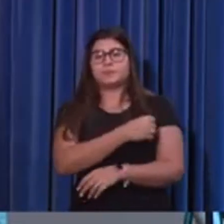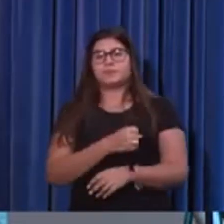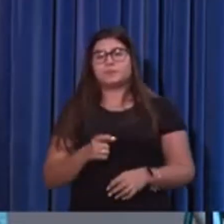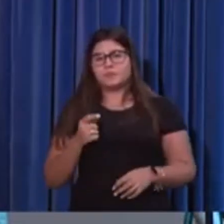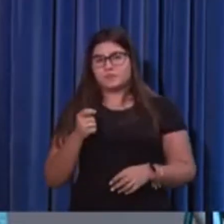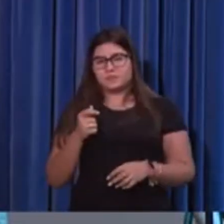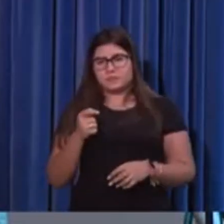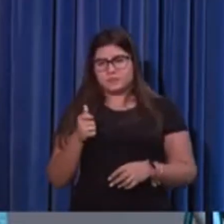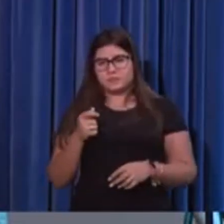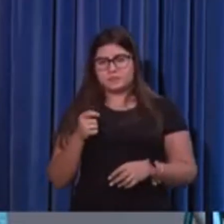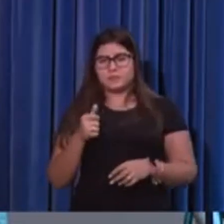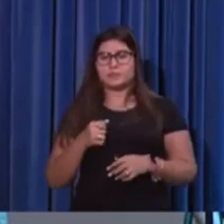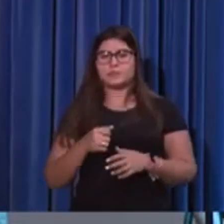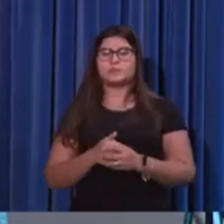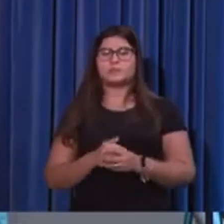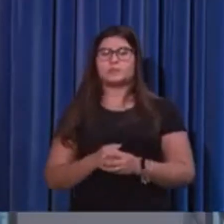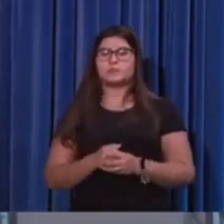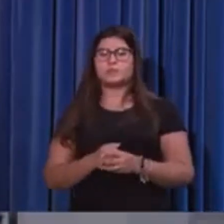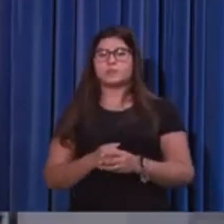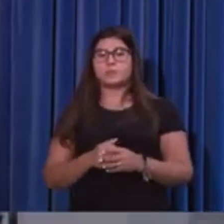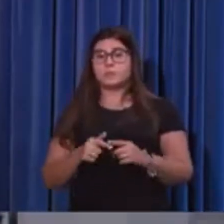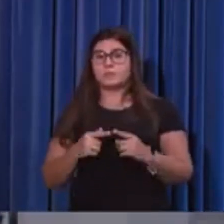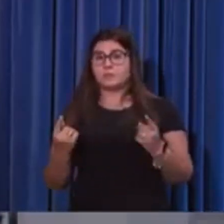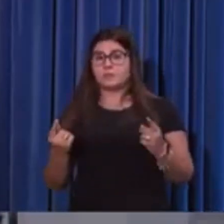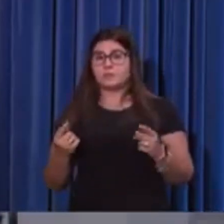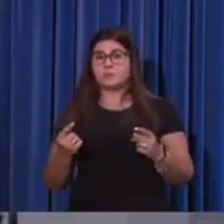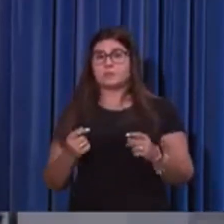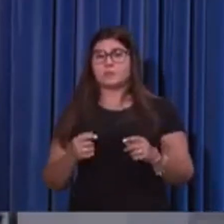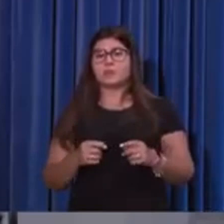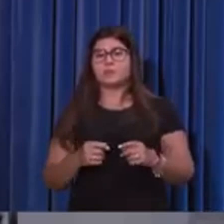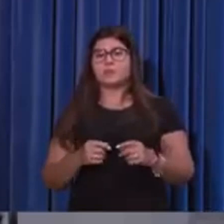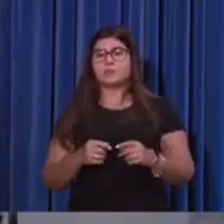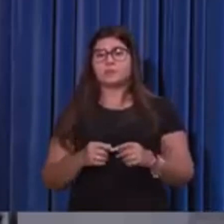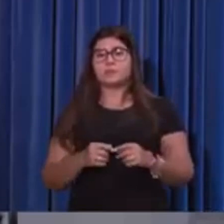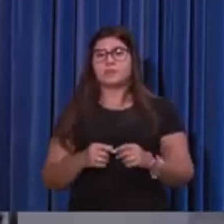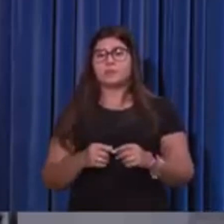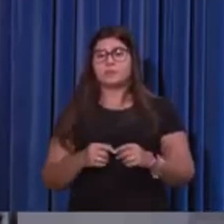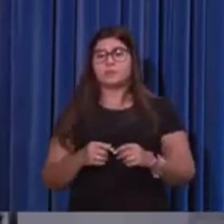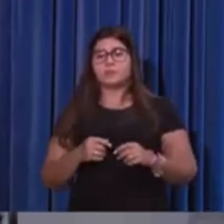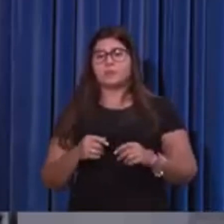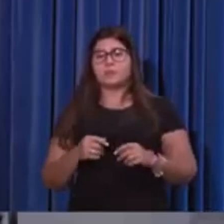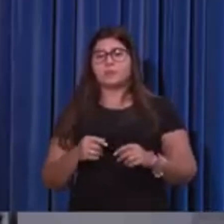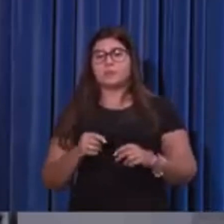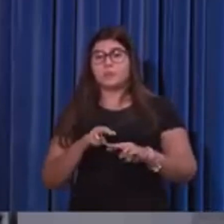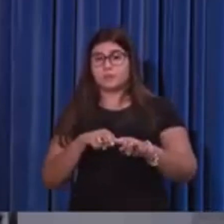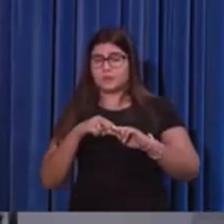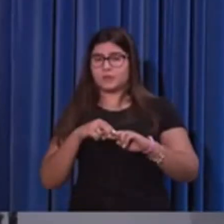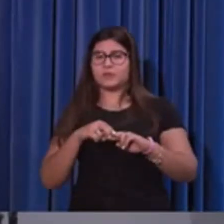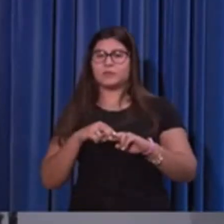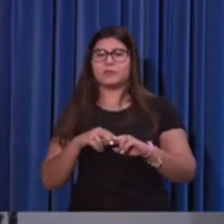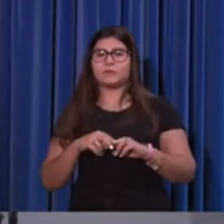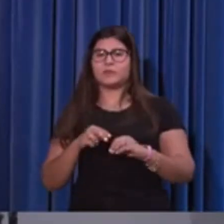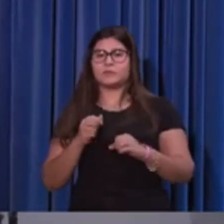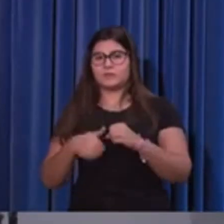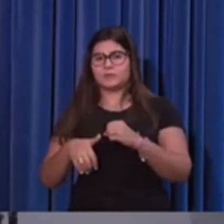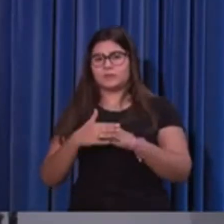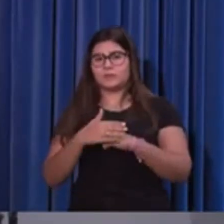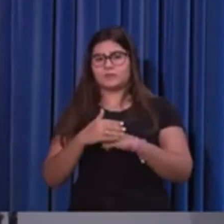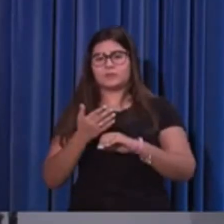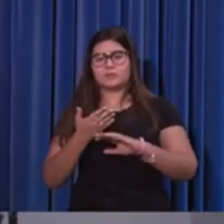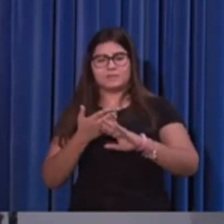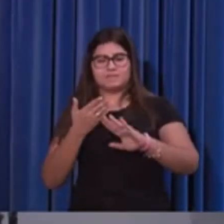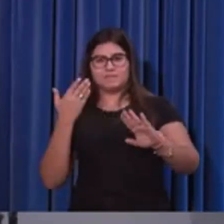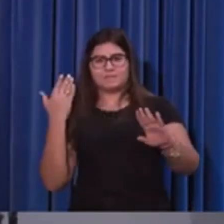comportar mais pessoas dentro daquela ideia do afastamento aqui, das cadeiras. Nós temos 150